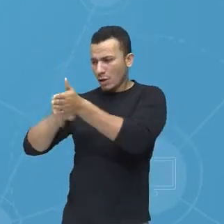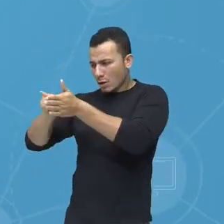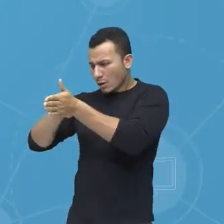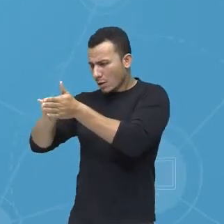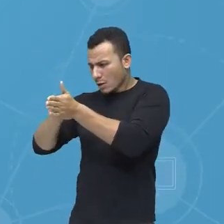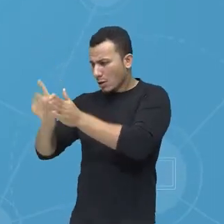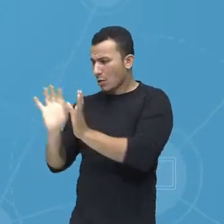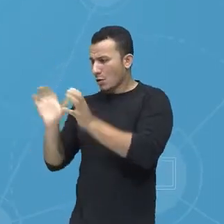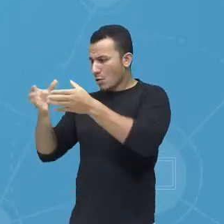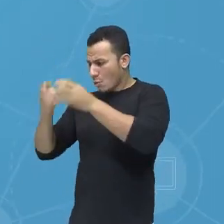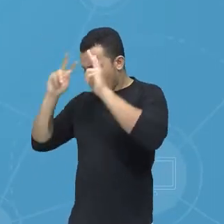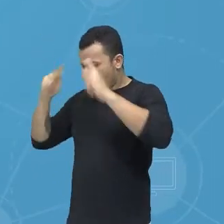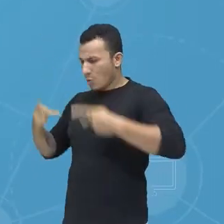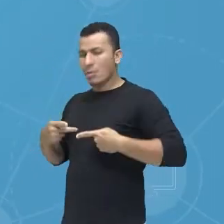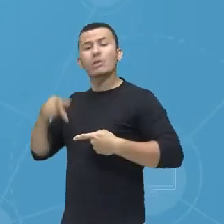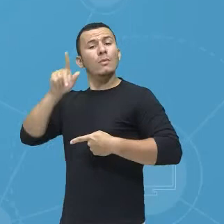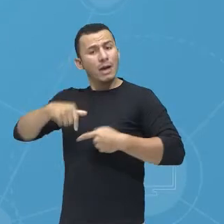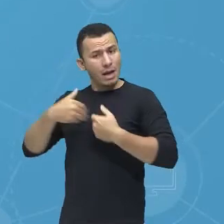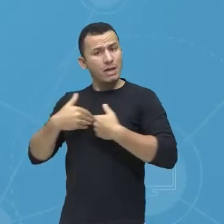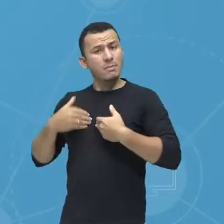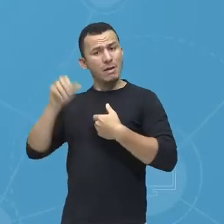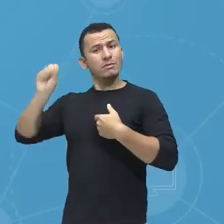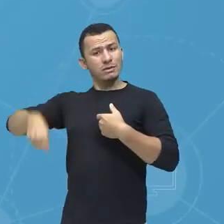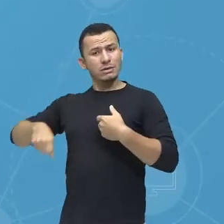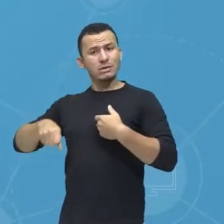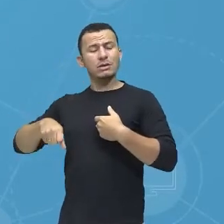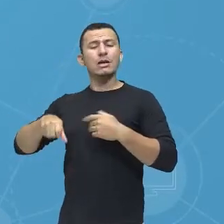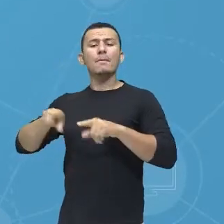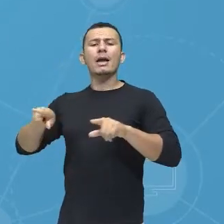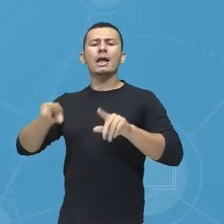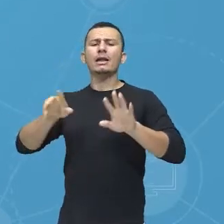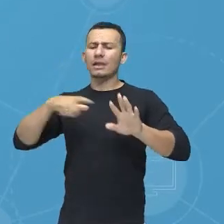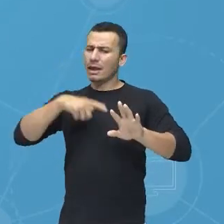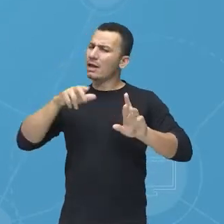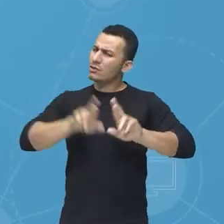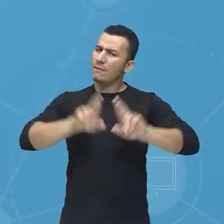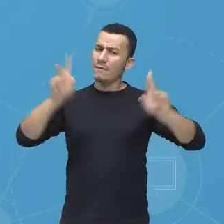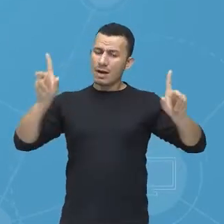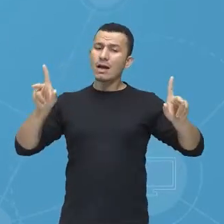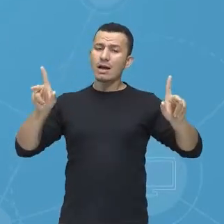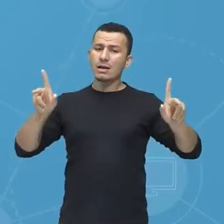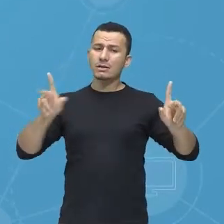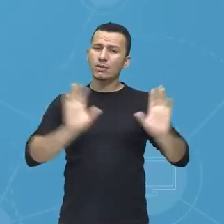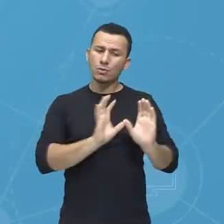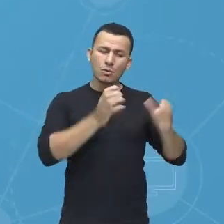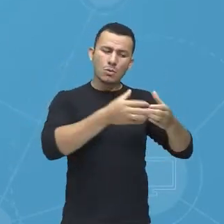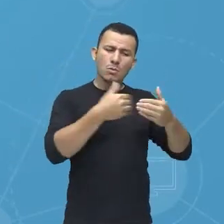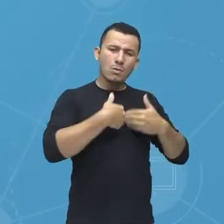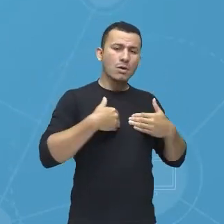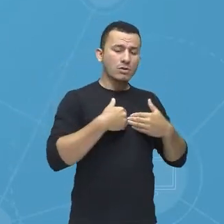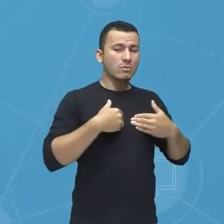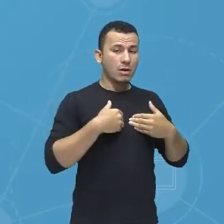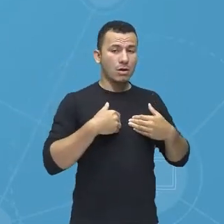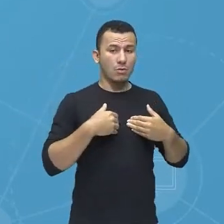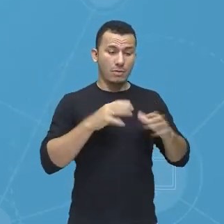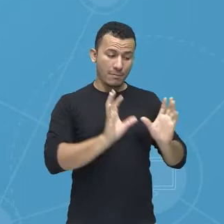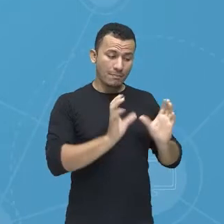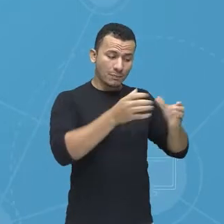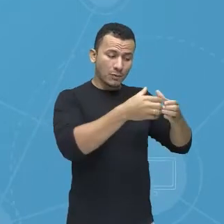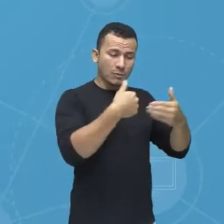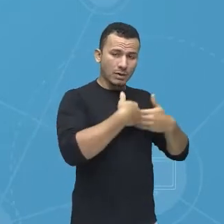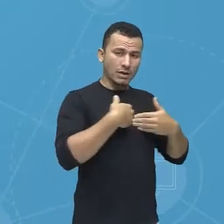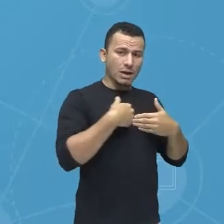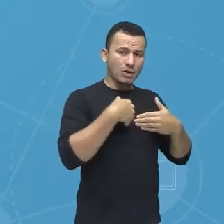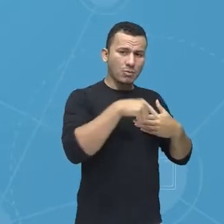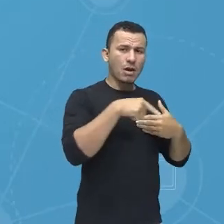humana é um animal. Mas o que nos difere dos outros animais? Os outros animais